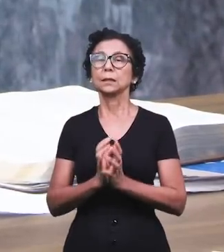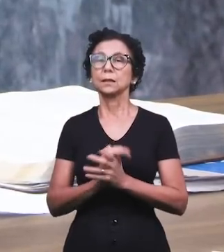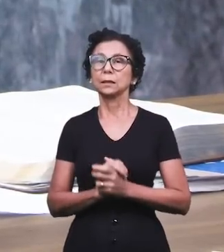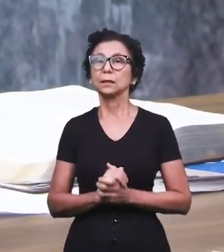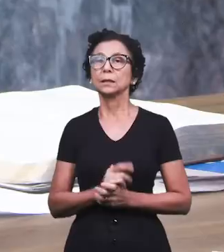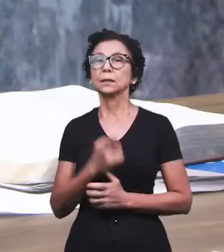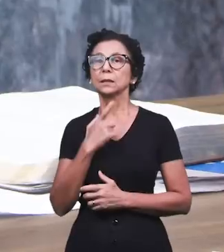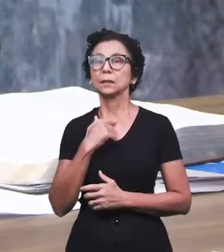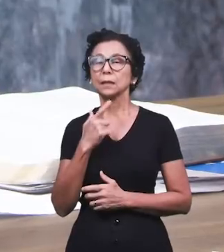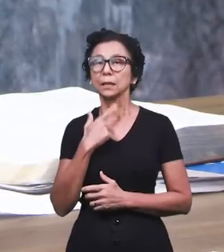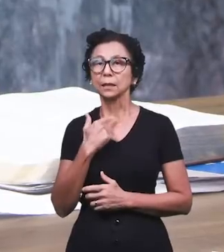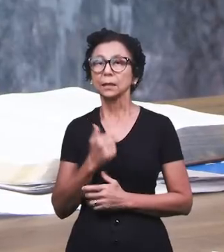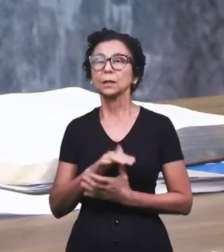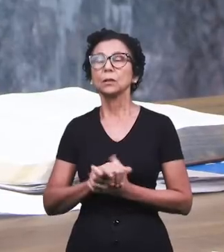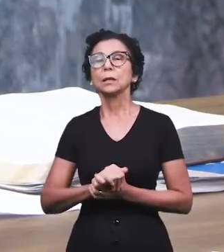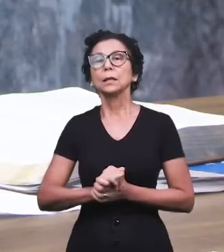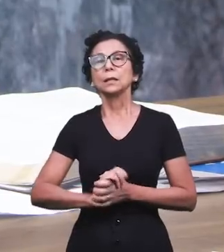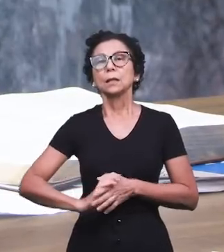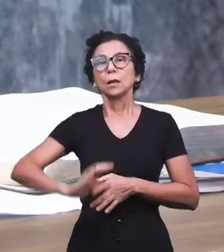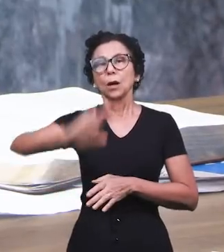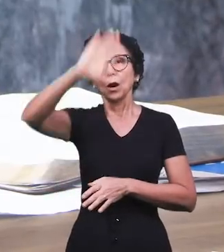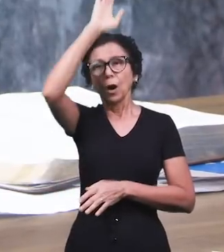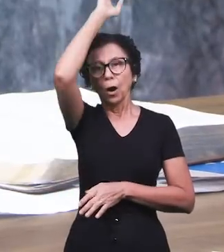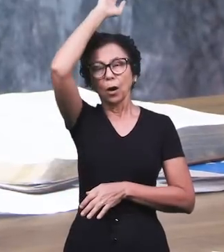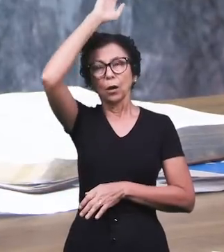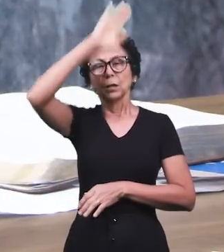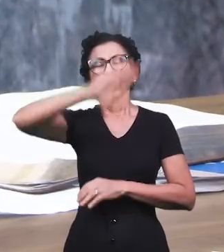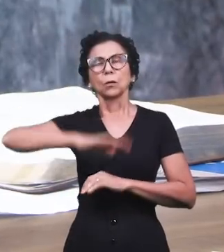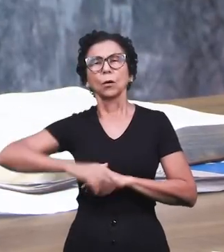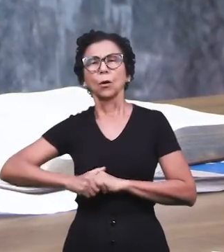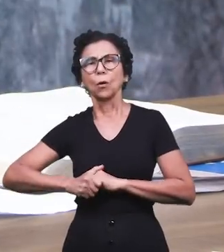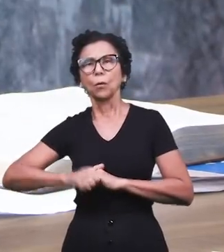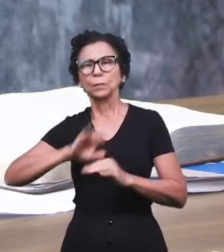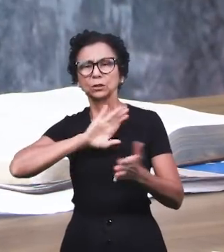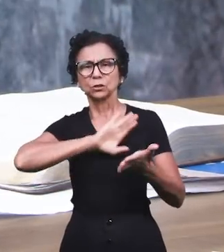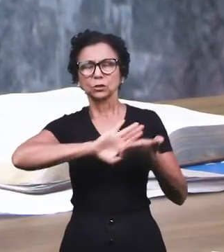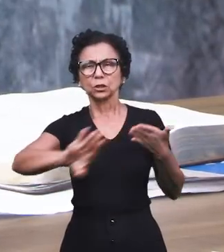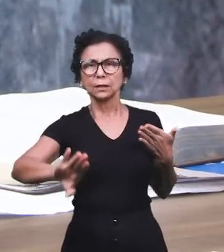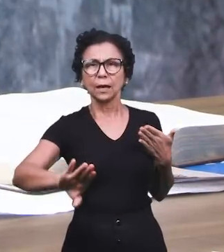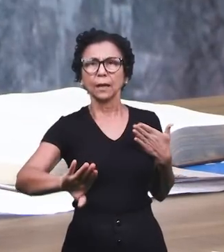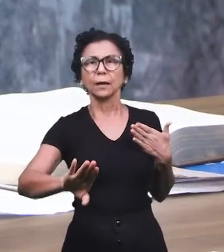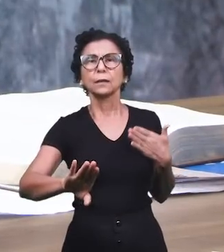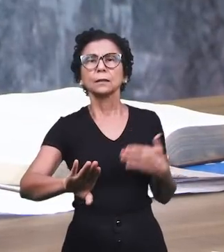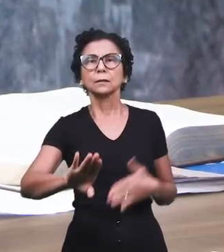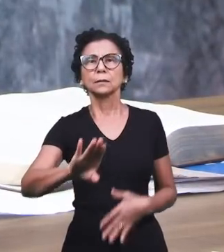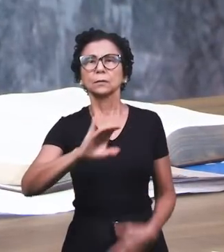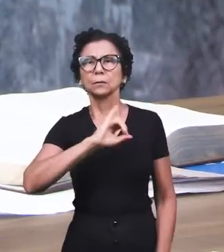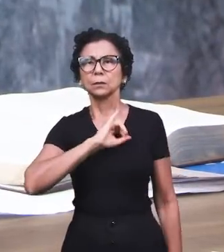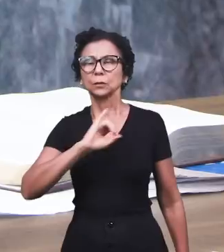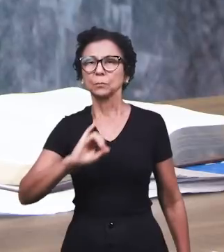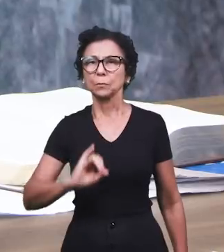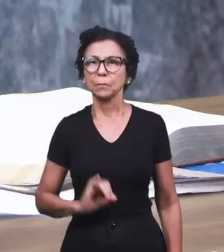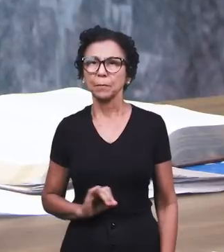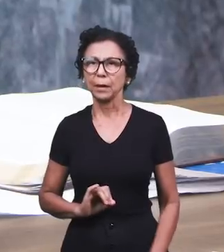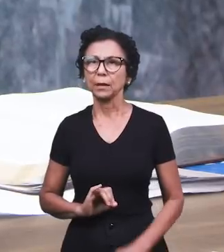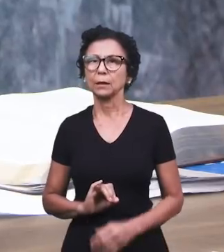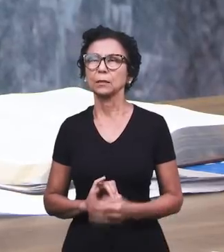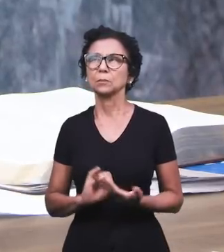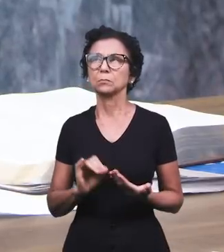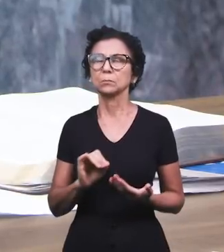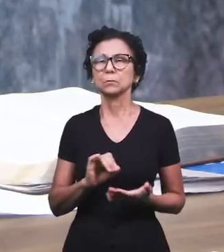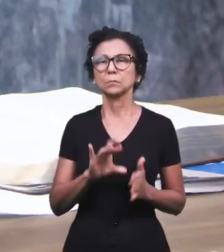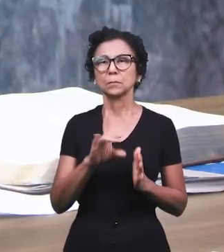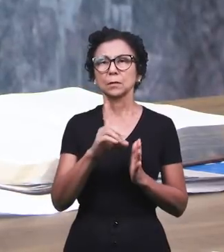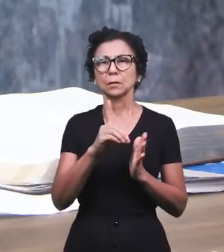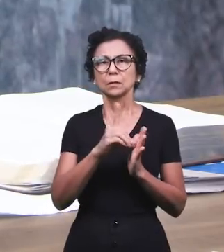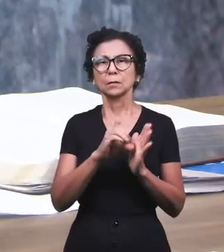domínio do Império Romano. E vai haver uma grande rebelião, né, contra o Império, por volta ali do final da década de 60,